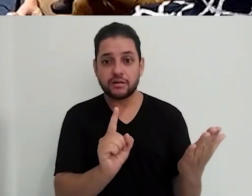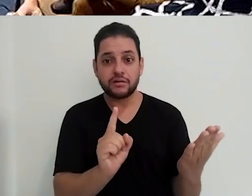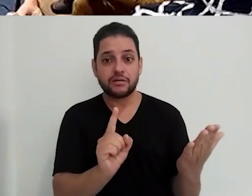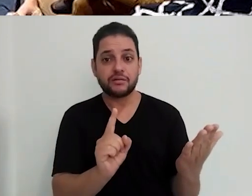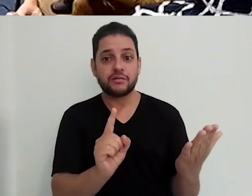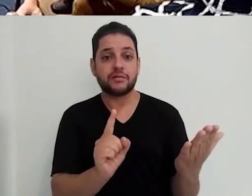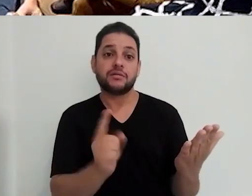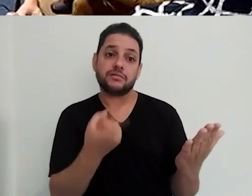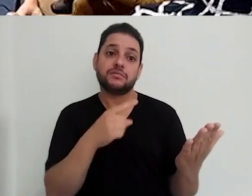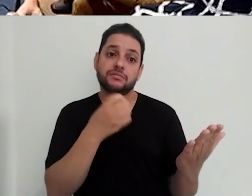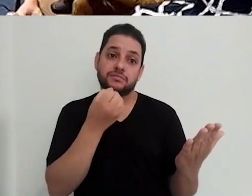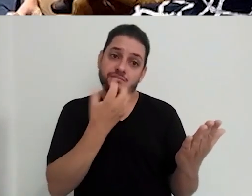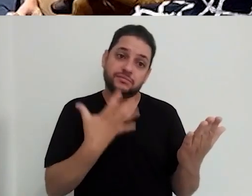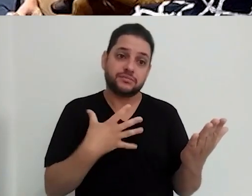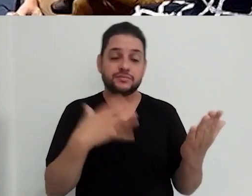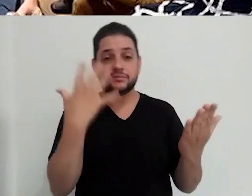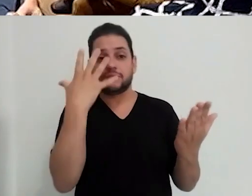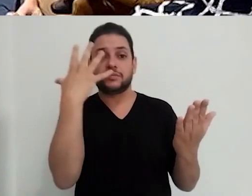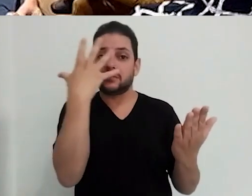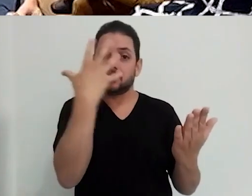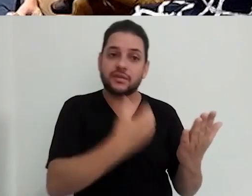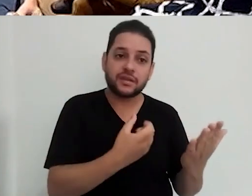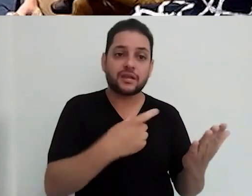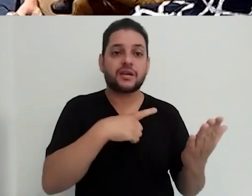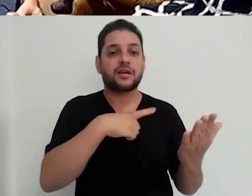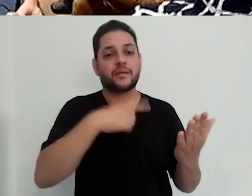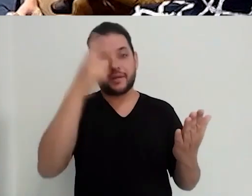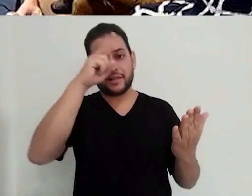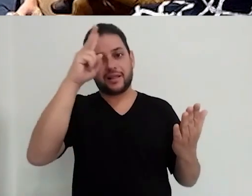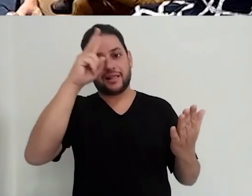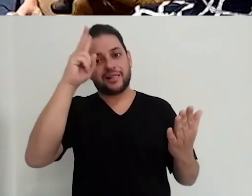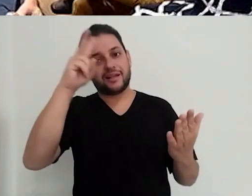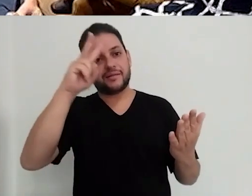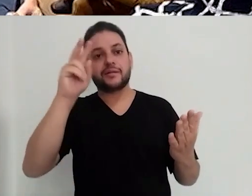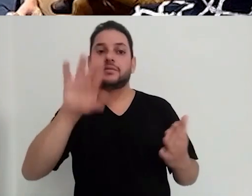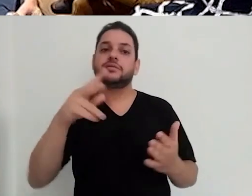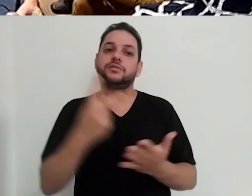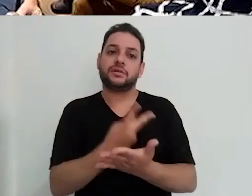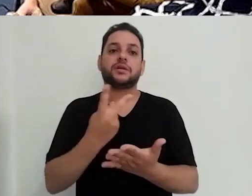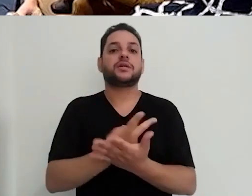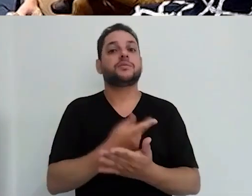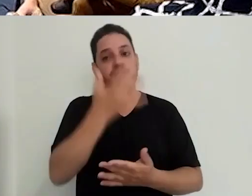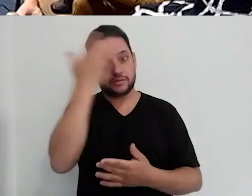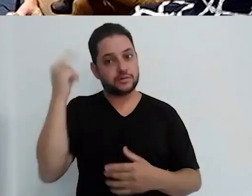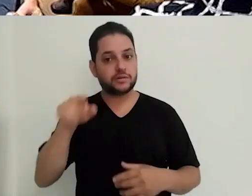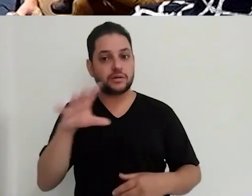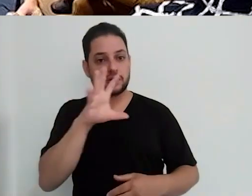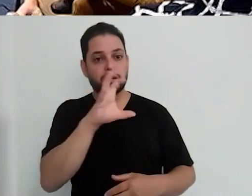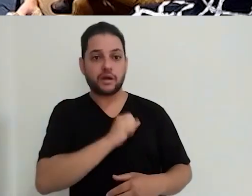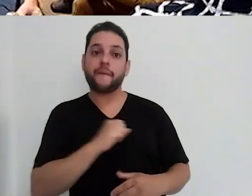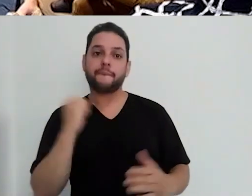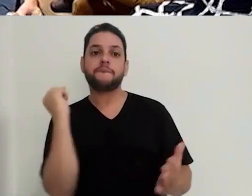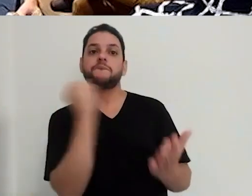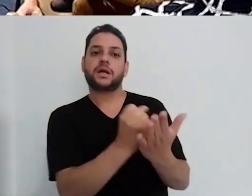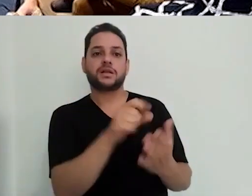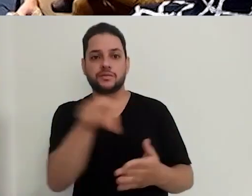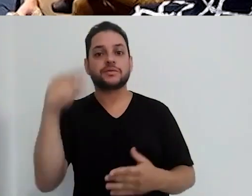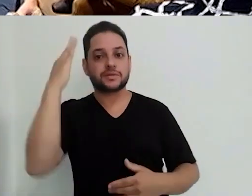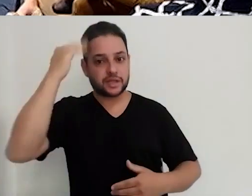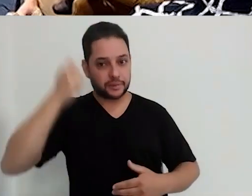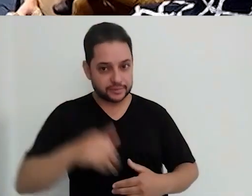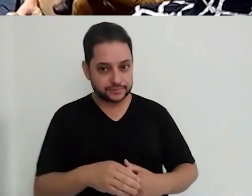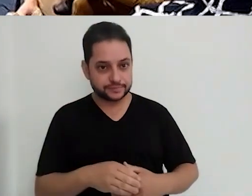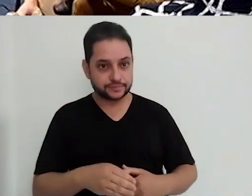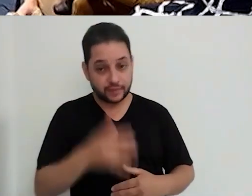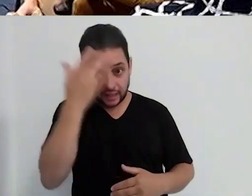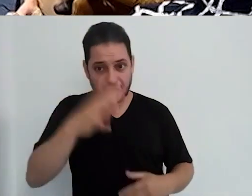chama atenção, porque é catchy, as pessoas lembram, mas é um erro, porque quem ama mata. Vocês estão cansados de saber. Quem ama mata,